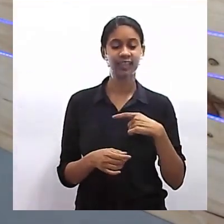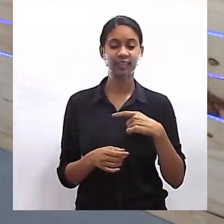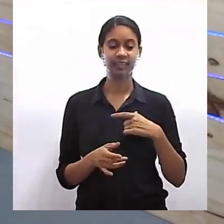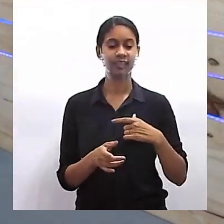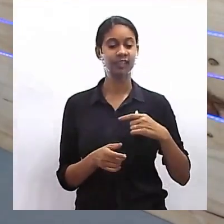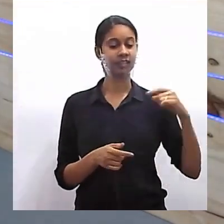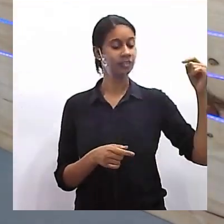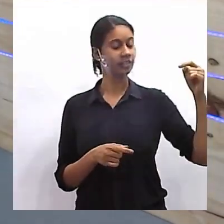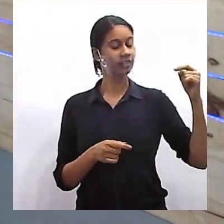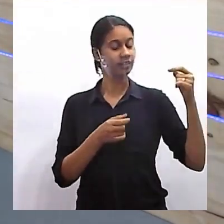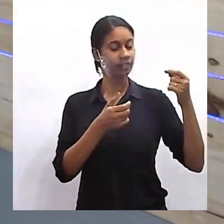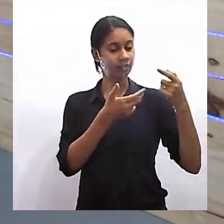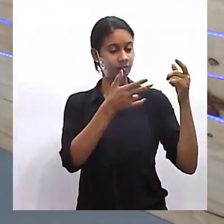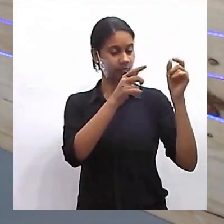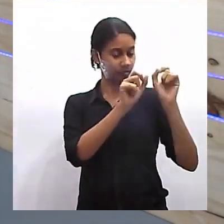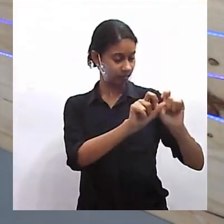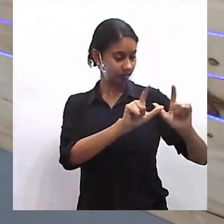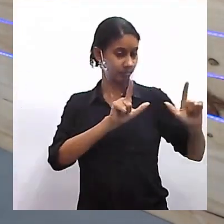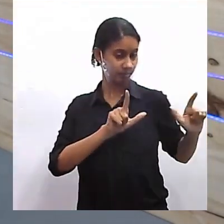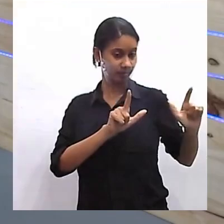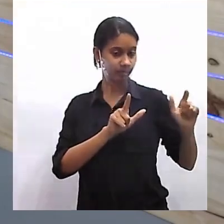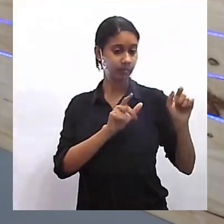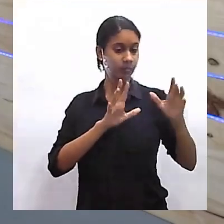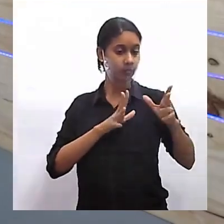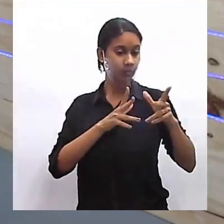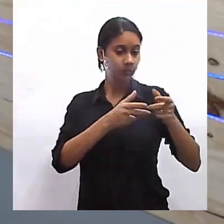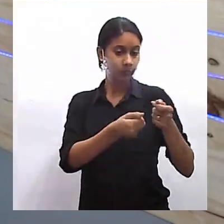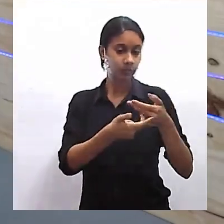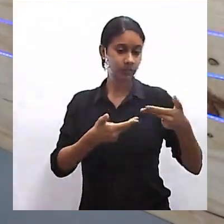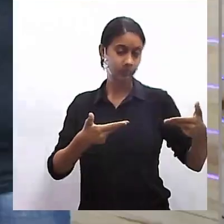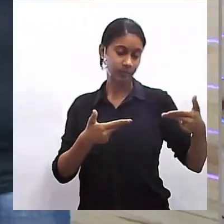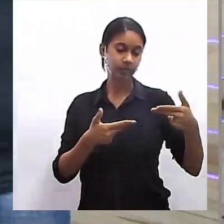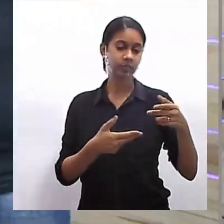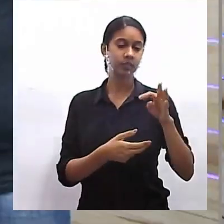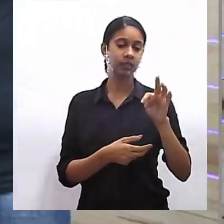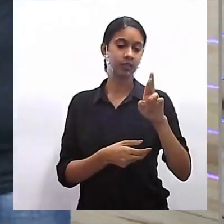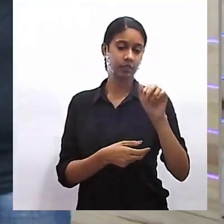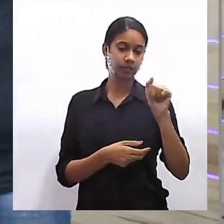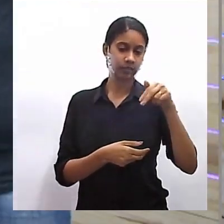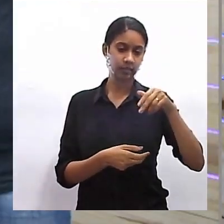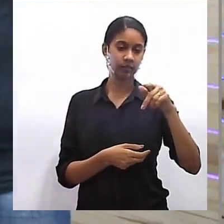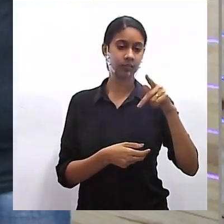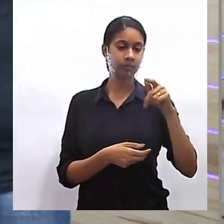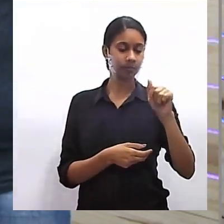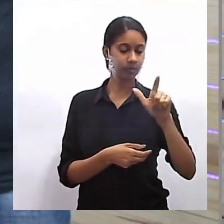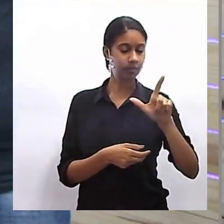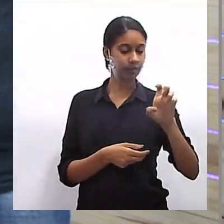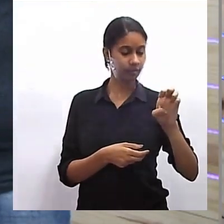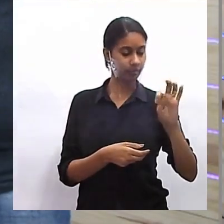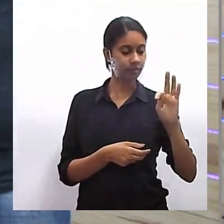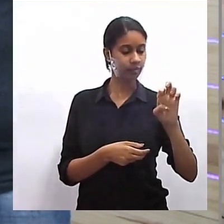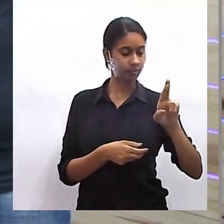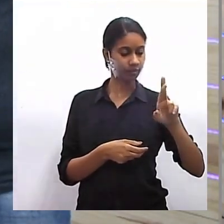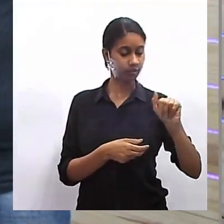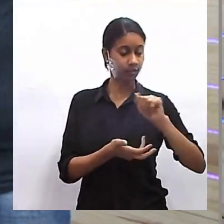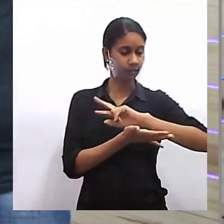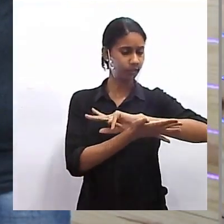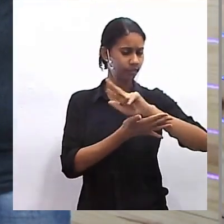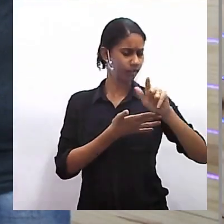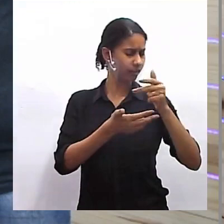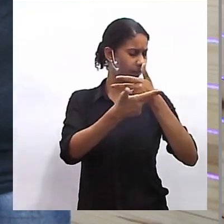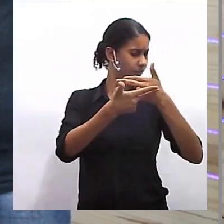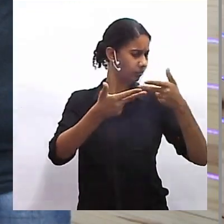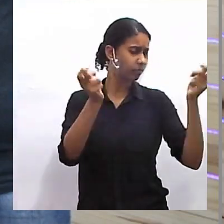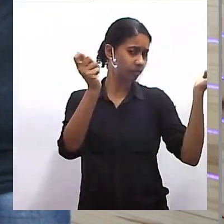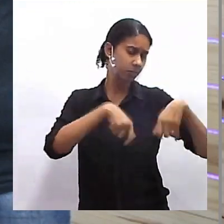empilhadeira frontal, tem a paleteira manual, tem a transpaleteira. Então, a gente tem diversos tipos de equipamento que